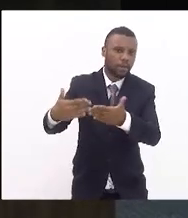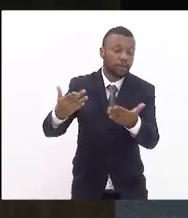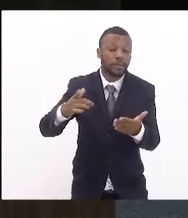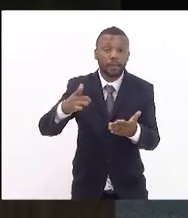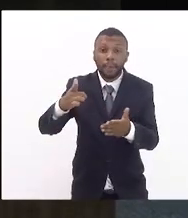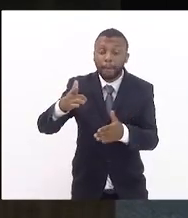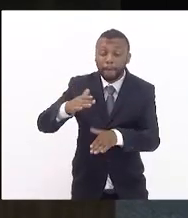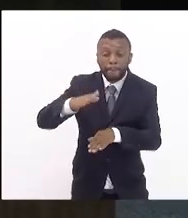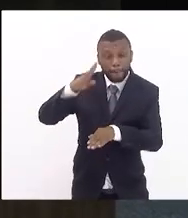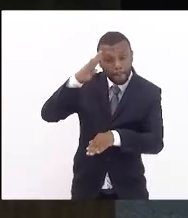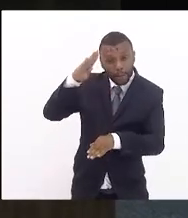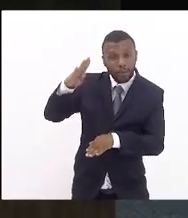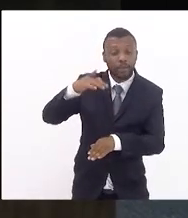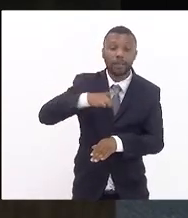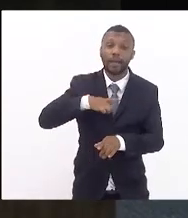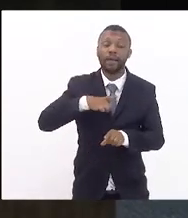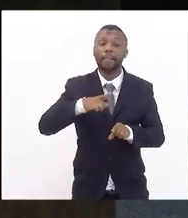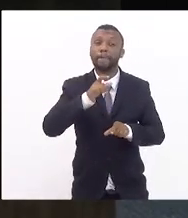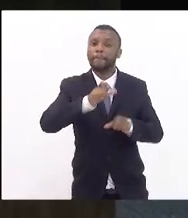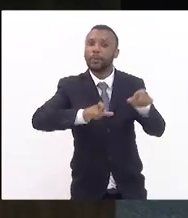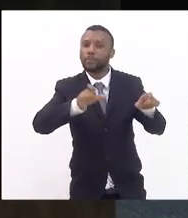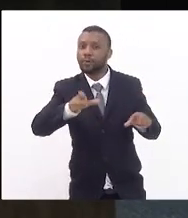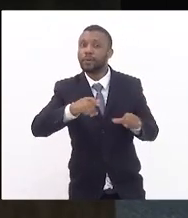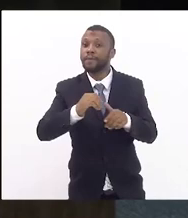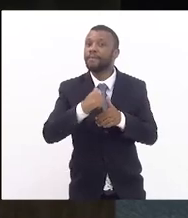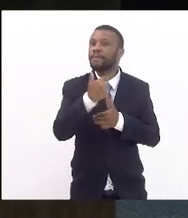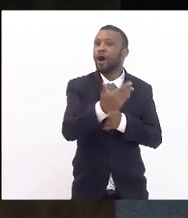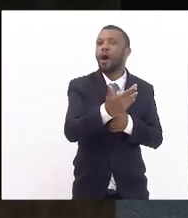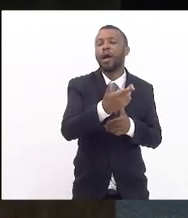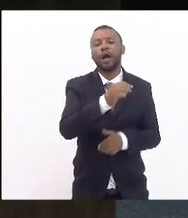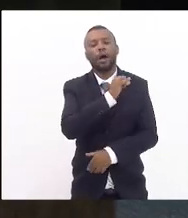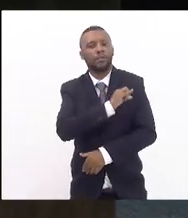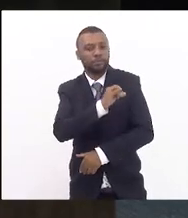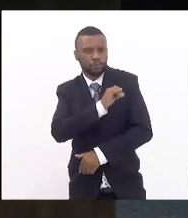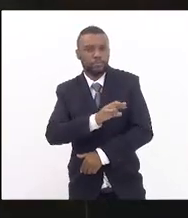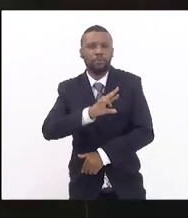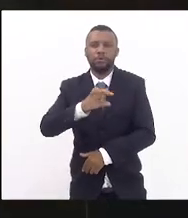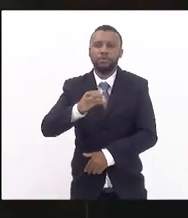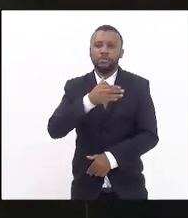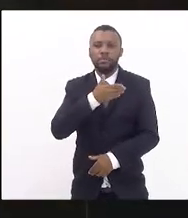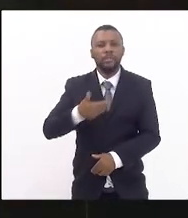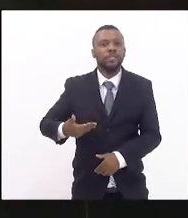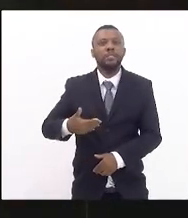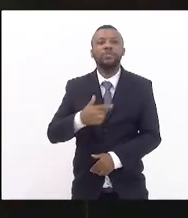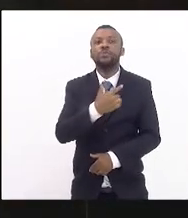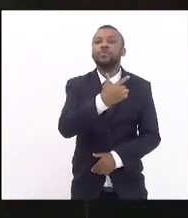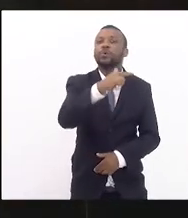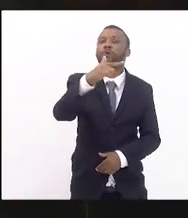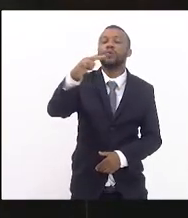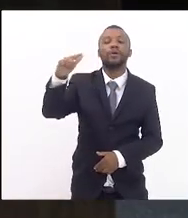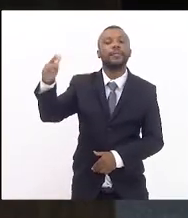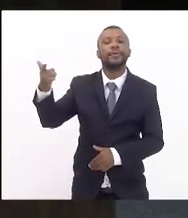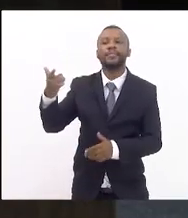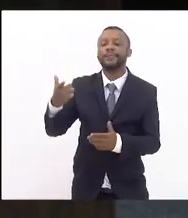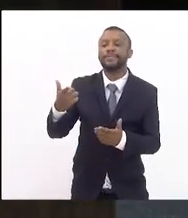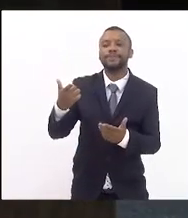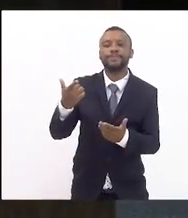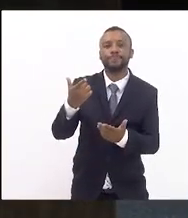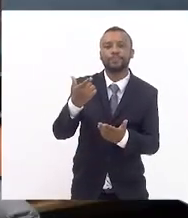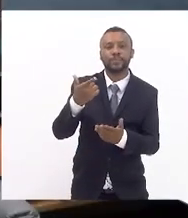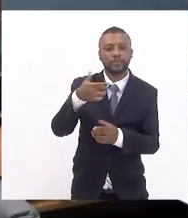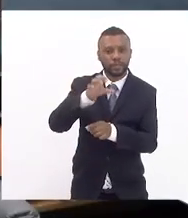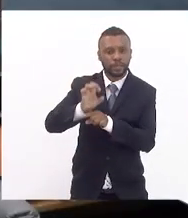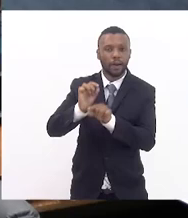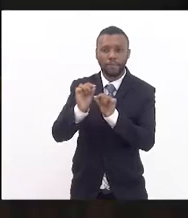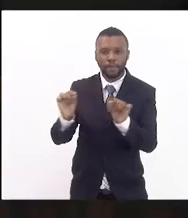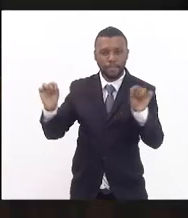inclusive, inscrita fora do estado do Rio de Janeiro, de outras unidades de federação, senhor presidente. Primeiro,